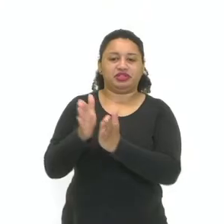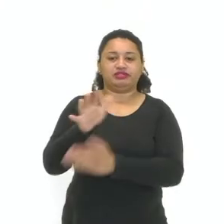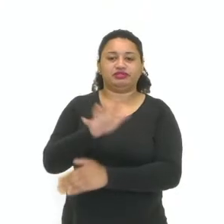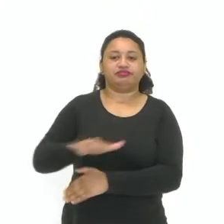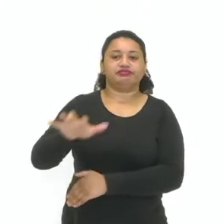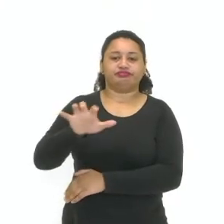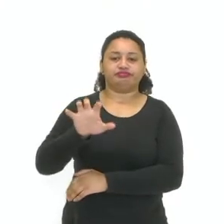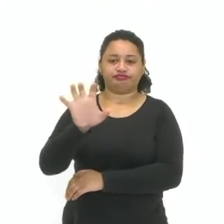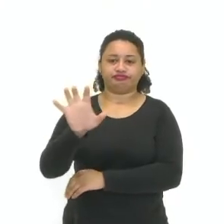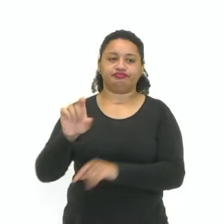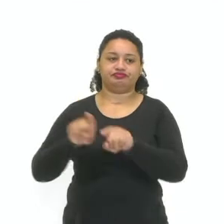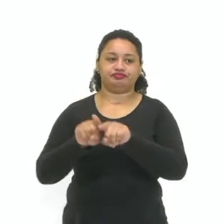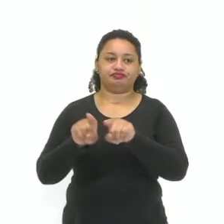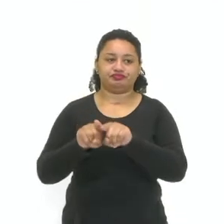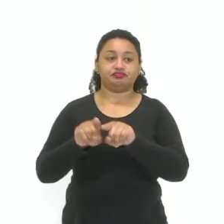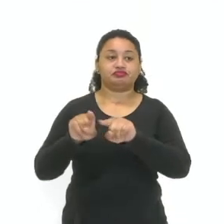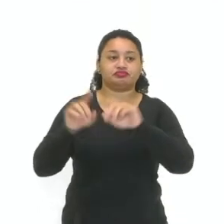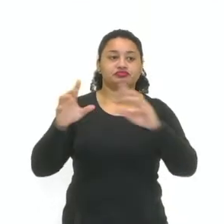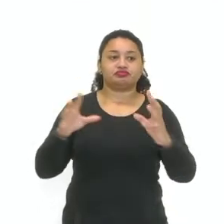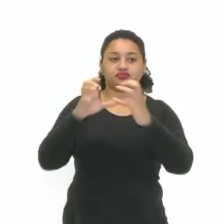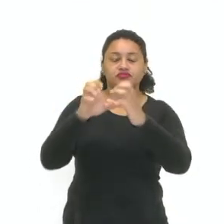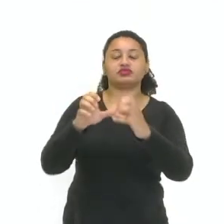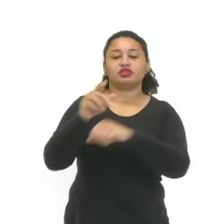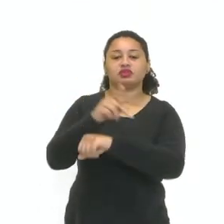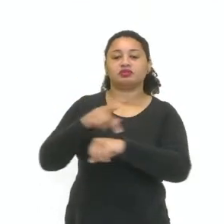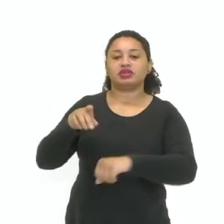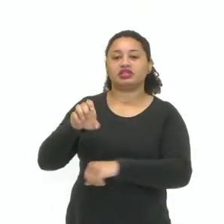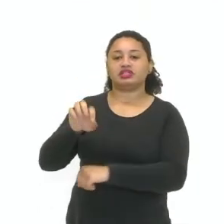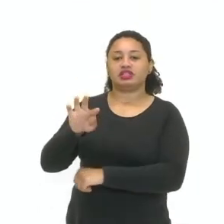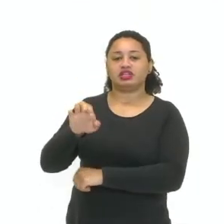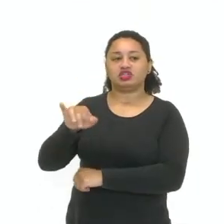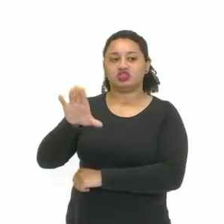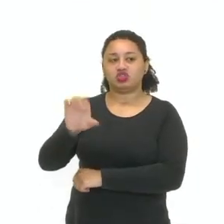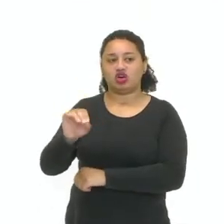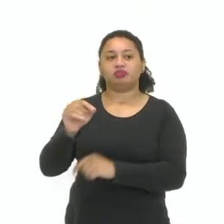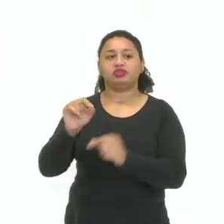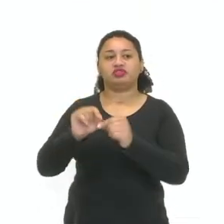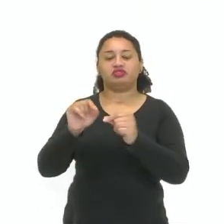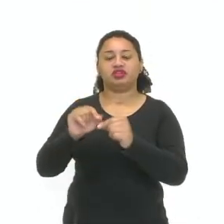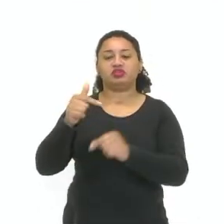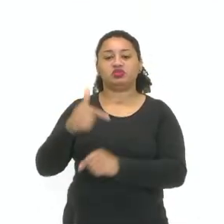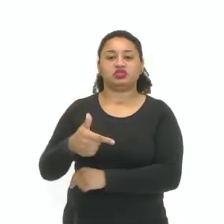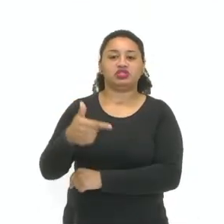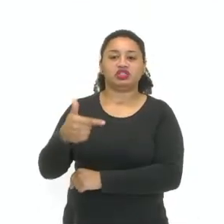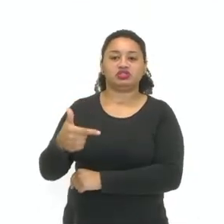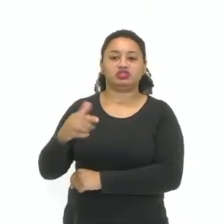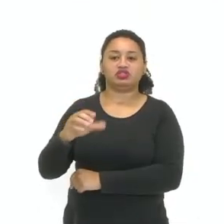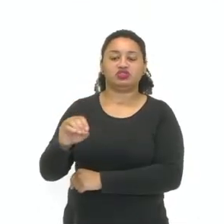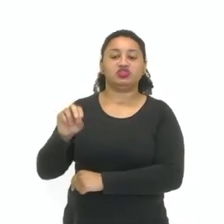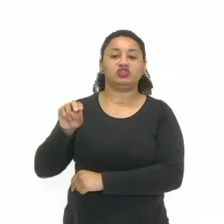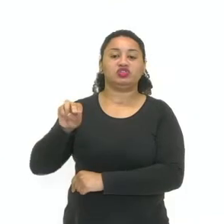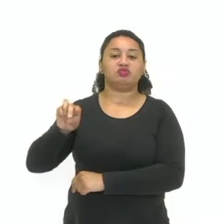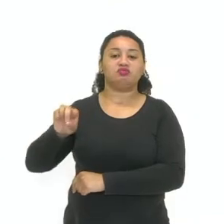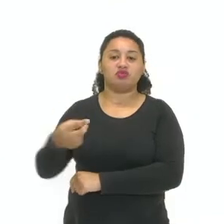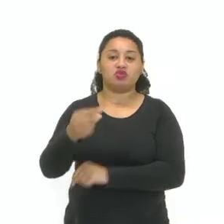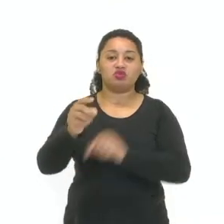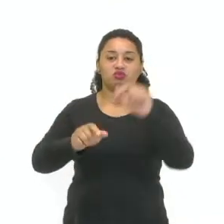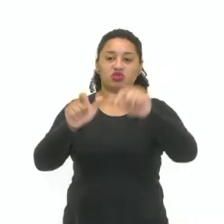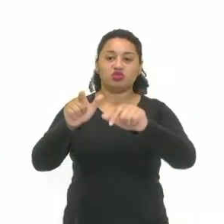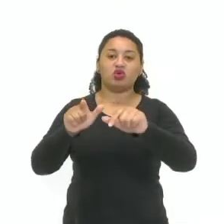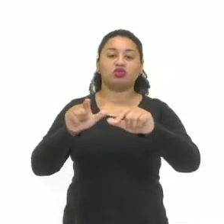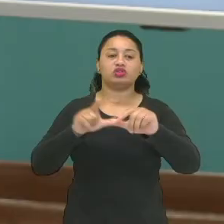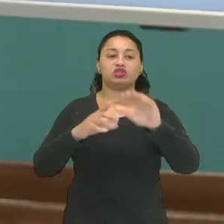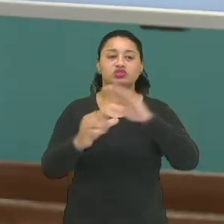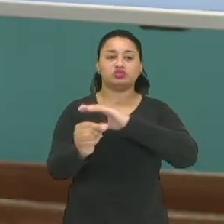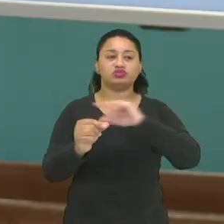E outra coisa aqui, ó, conflito na Etiópia deslocou 220 mil pessoas e pode levar a genocídio. Então, discuta aí com